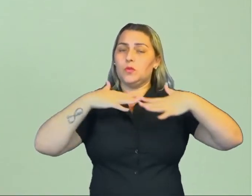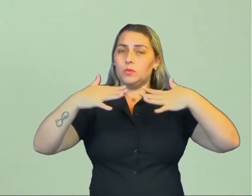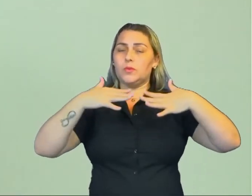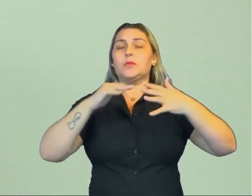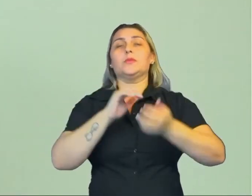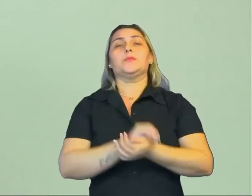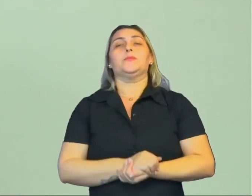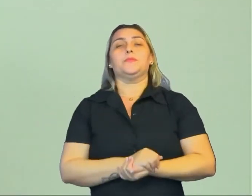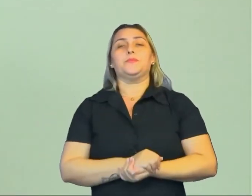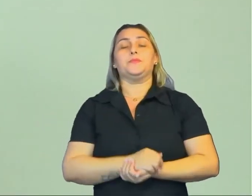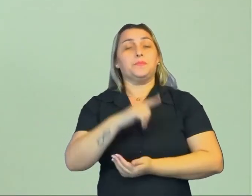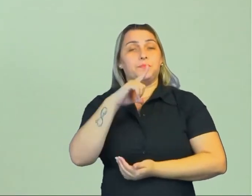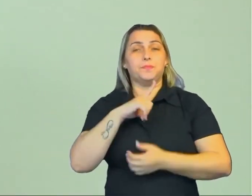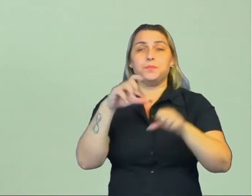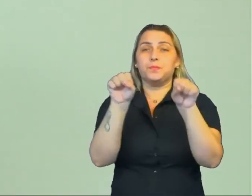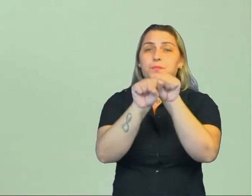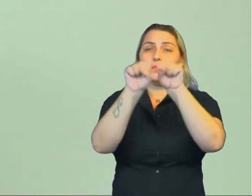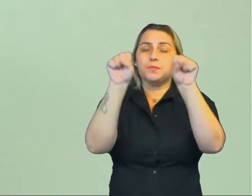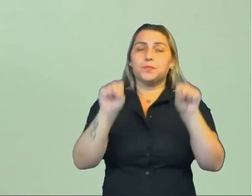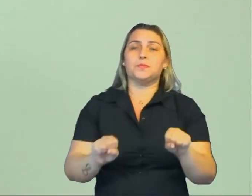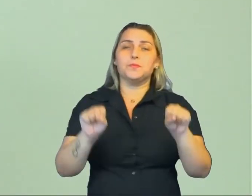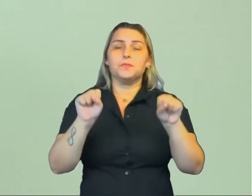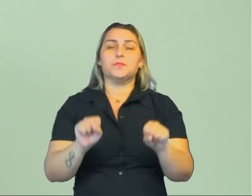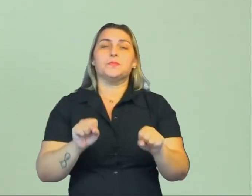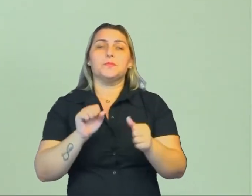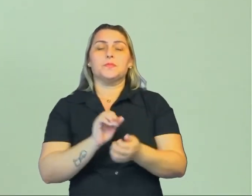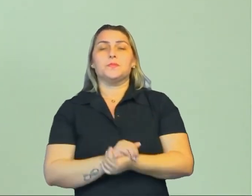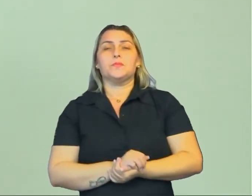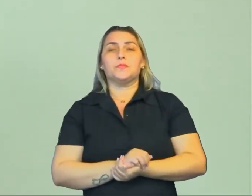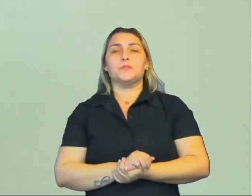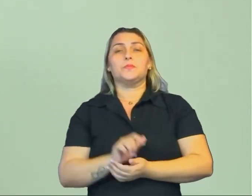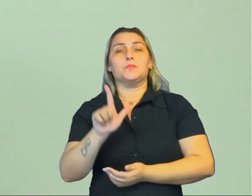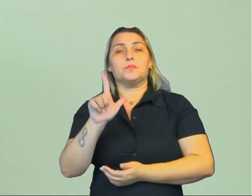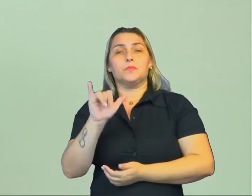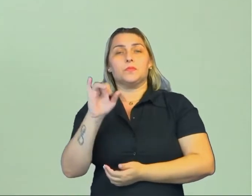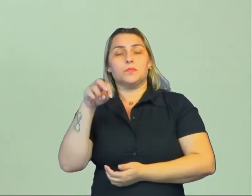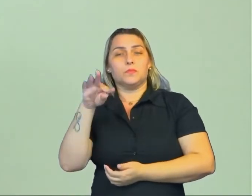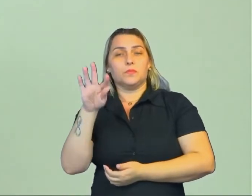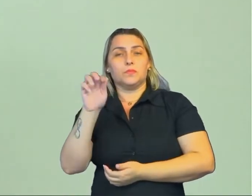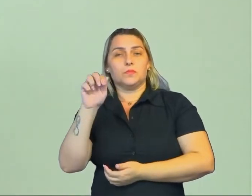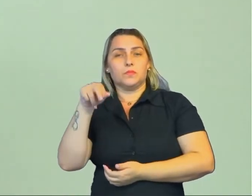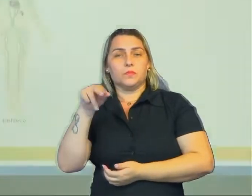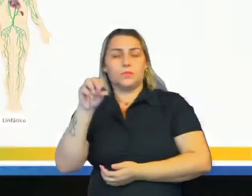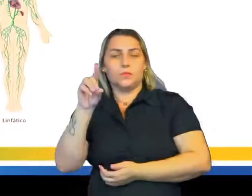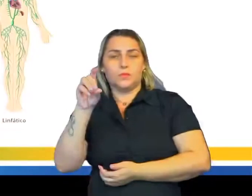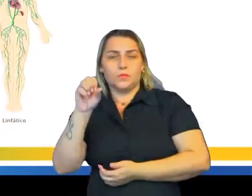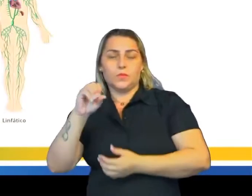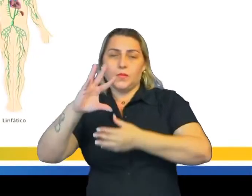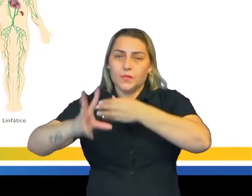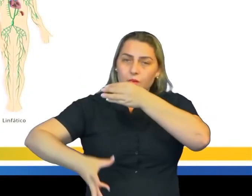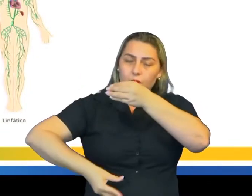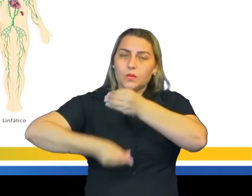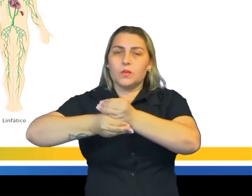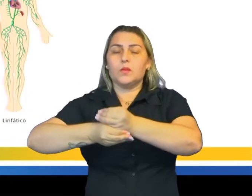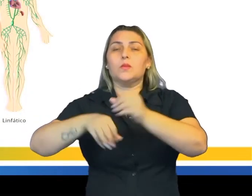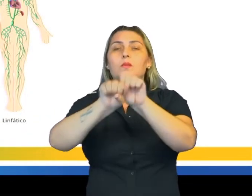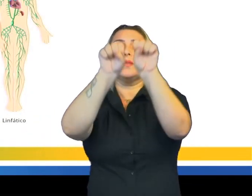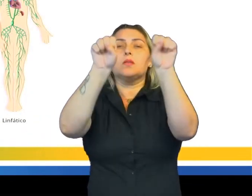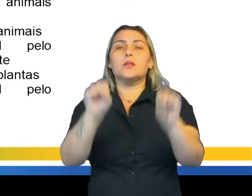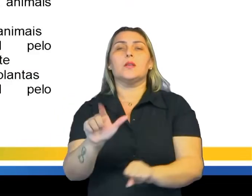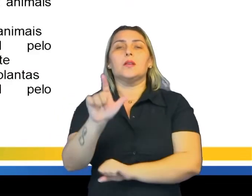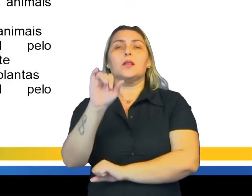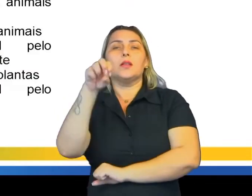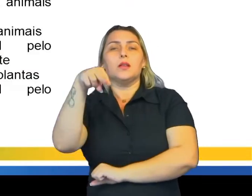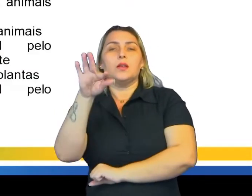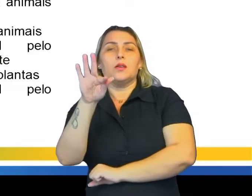musculares. Temos o sistema, aí está escrito linfonódulos, que é a complementação do sistema linfático.